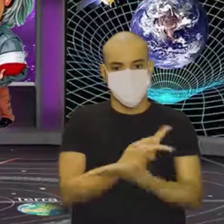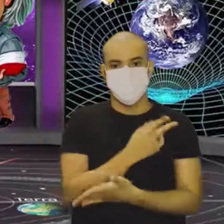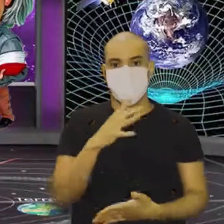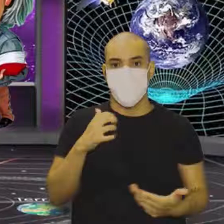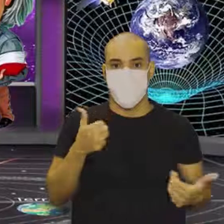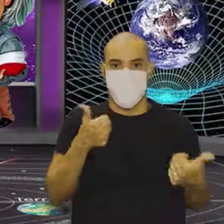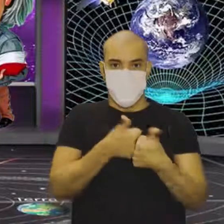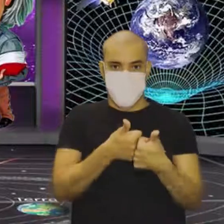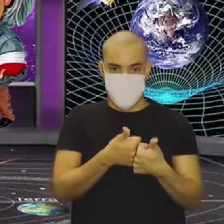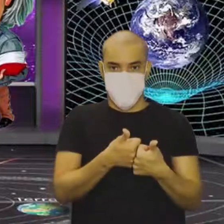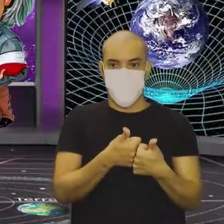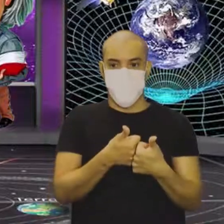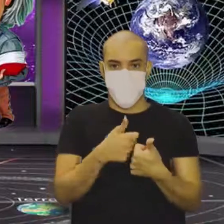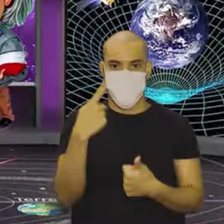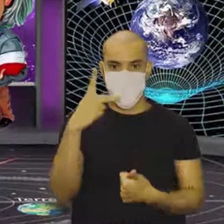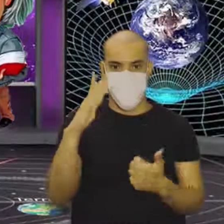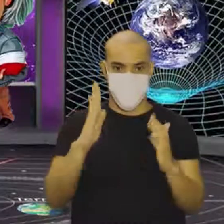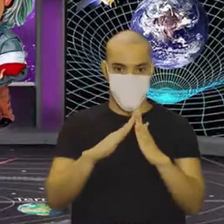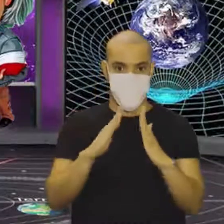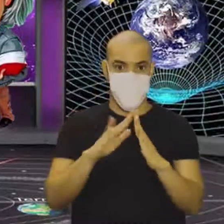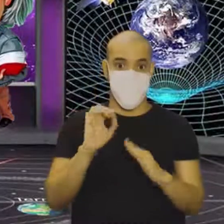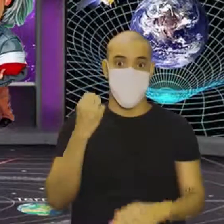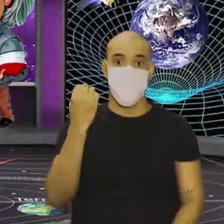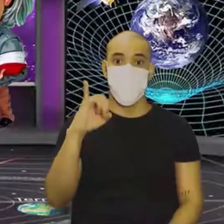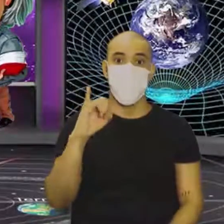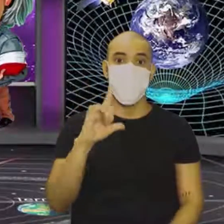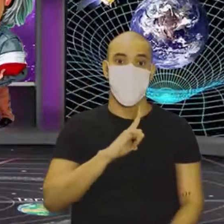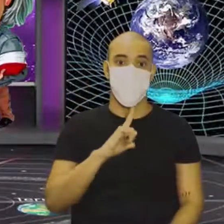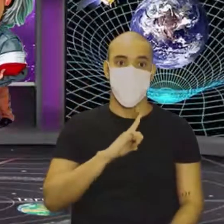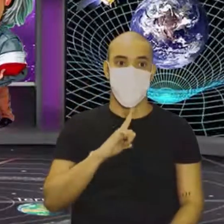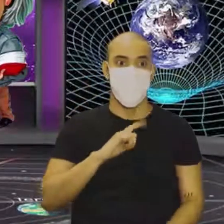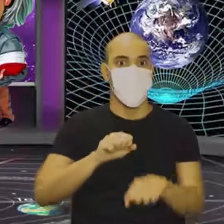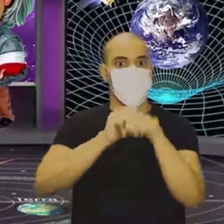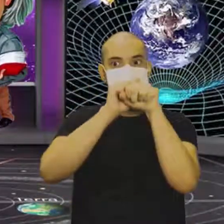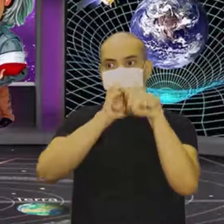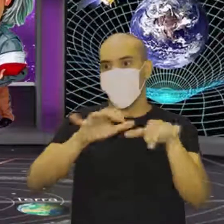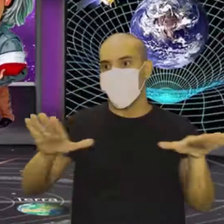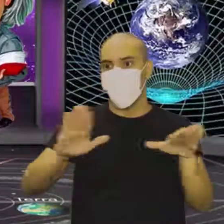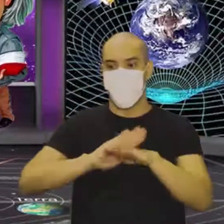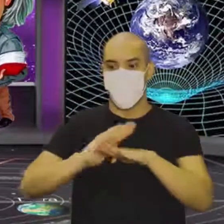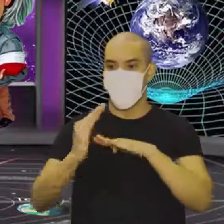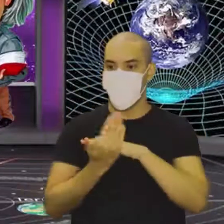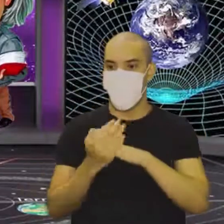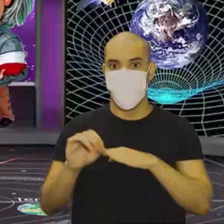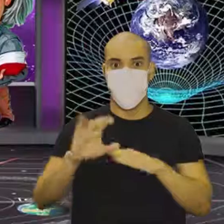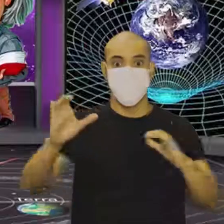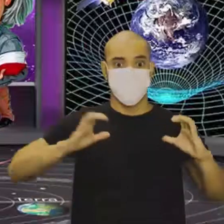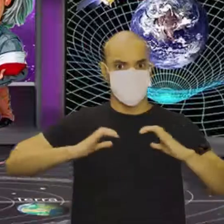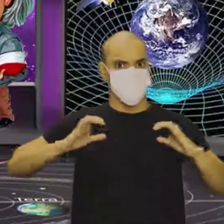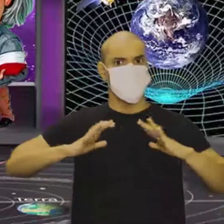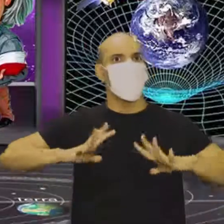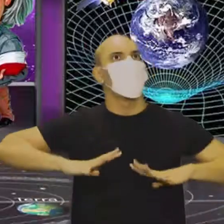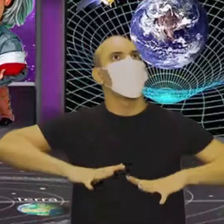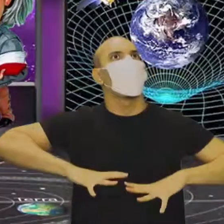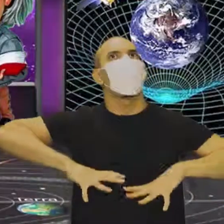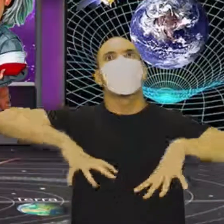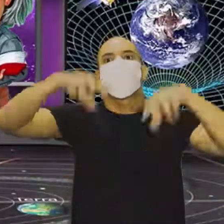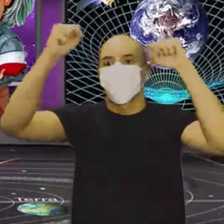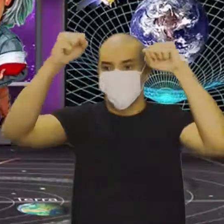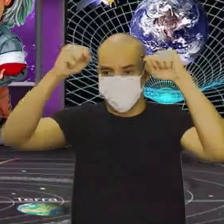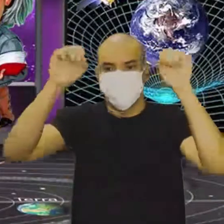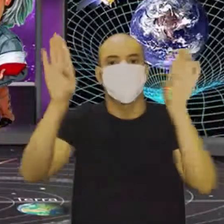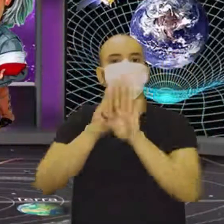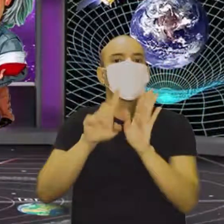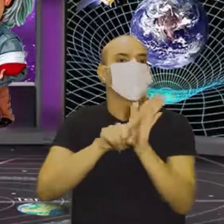perto daquele sistema de distribuição. Agora, quando é em larga escala, que são bairros ou cidade inteira, né? Então, também tem que